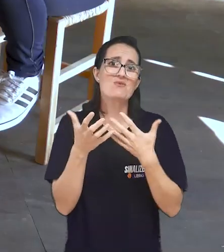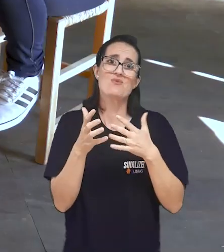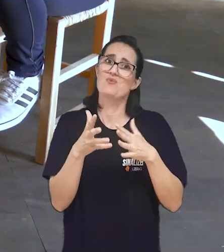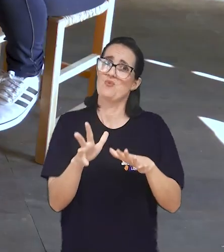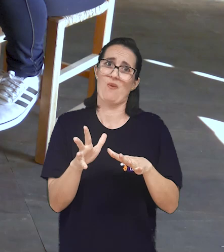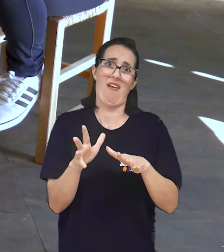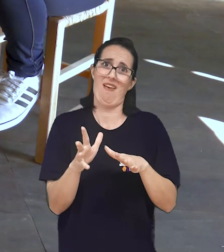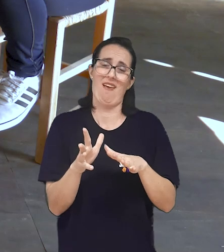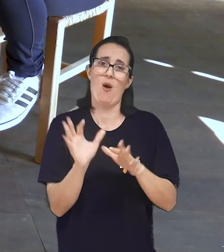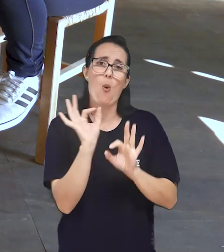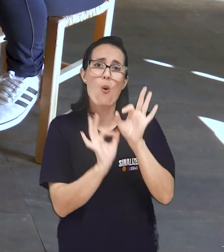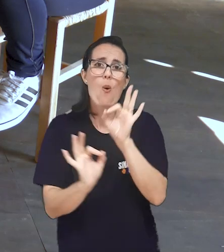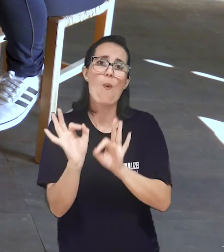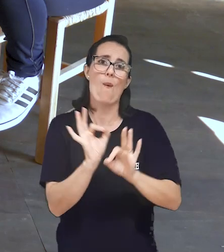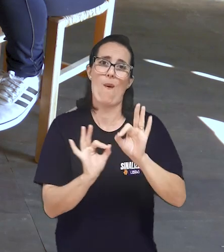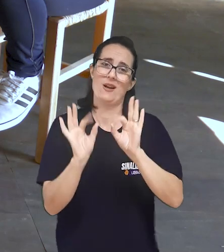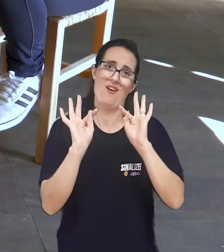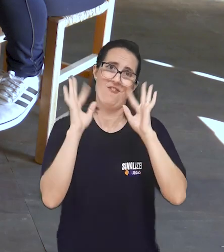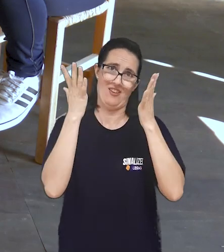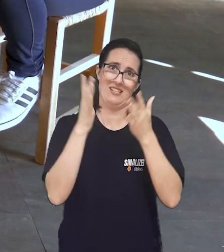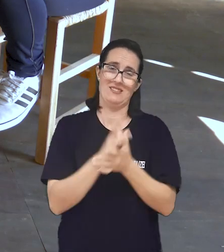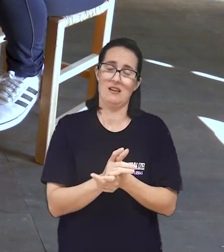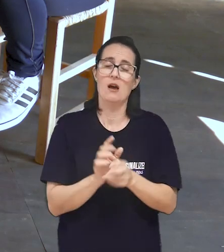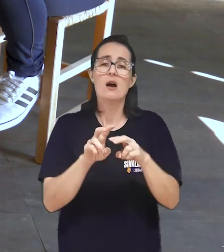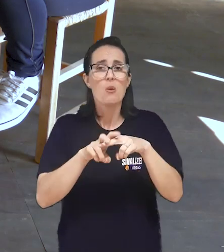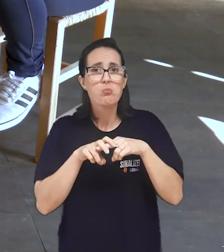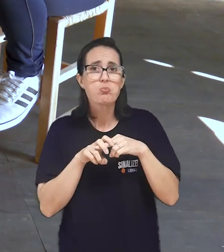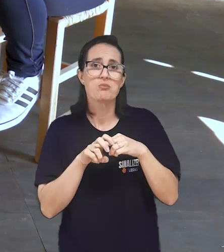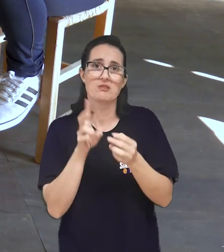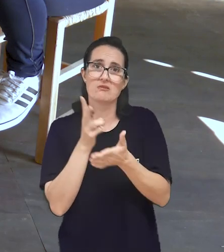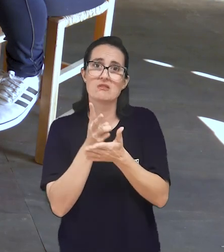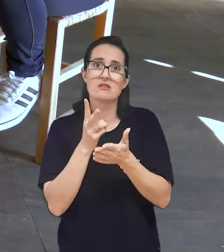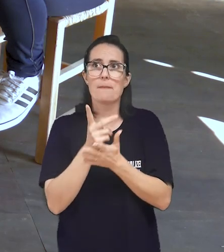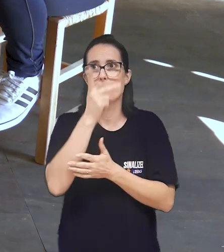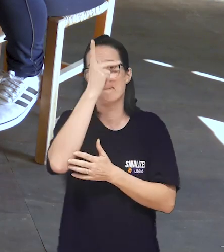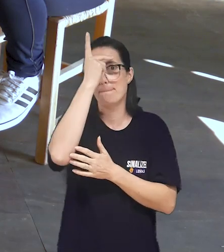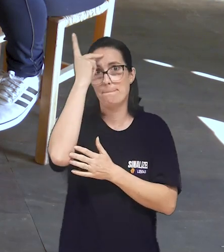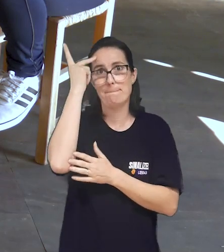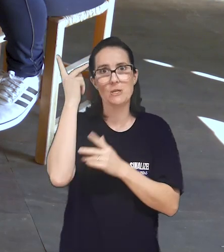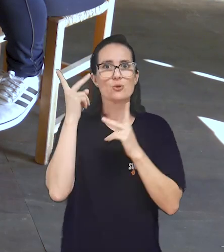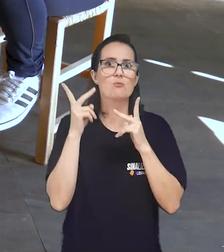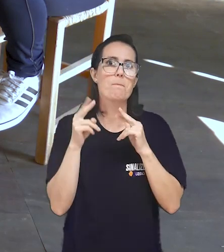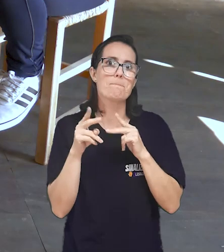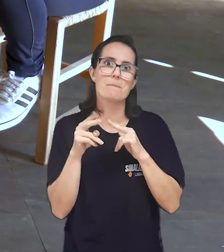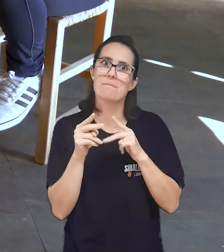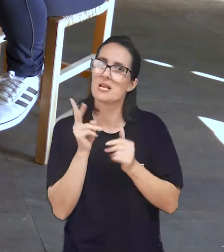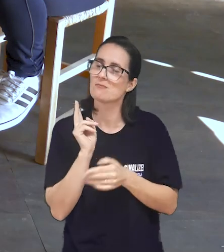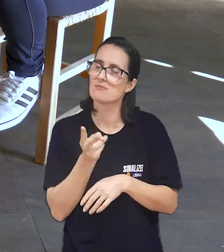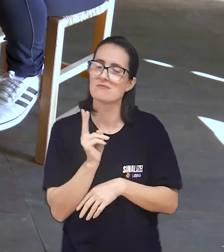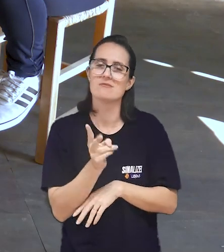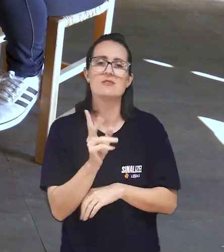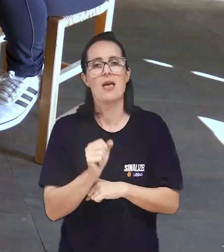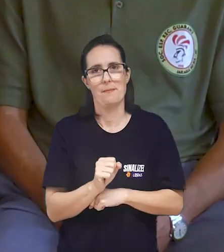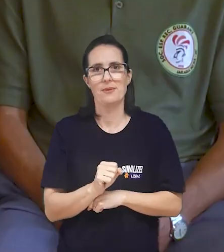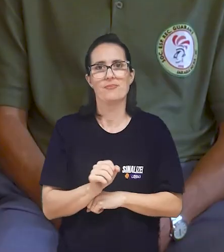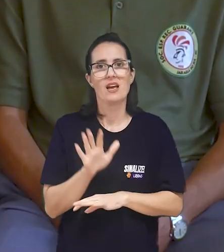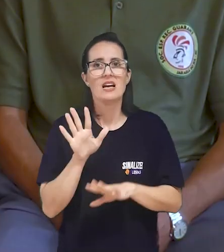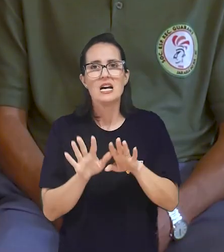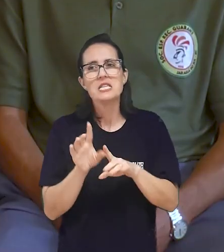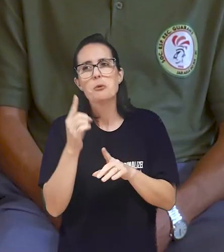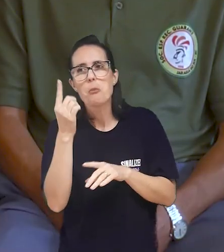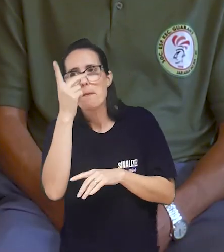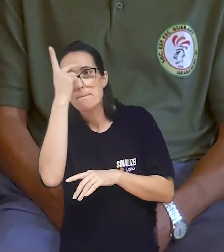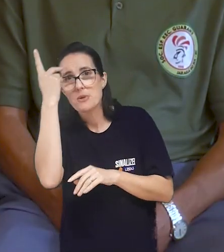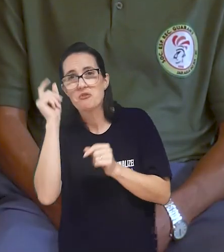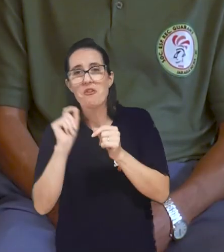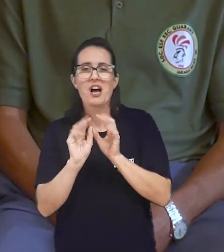difícil. Então a gente sempre vê ou é as mesmas pessoas que fazem novamente no próximo ano, ou se não